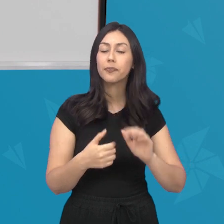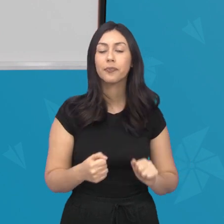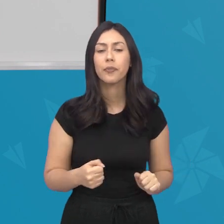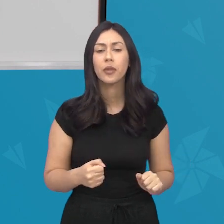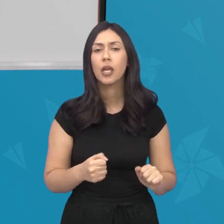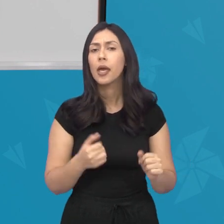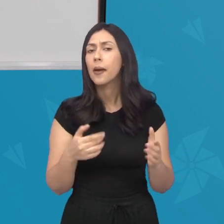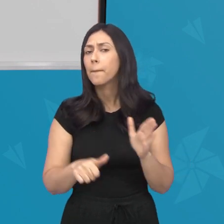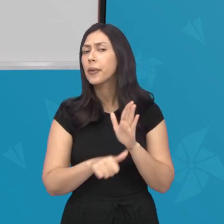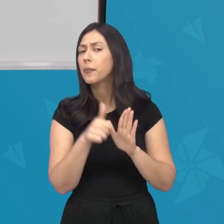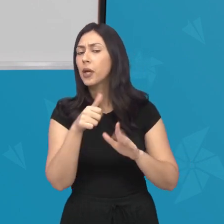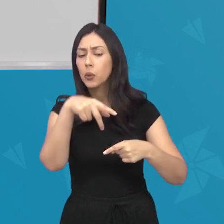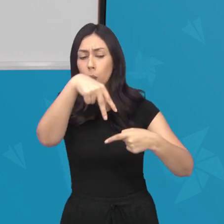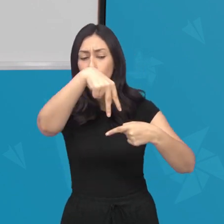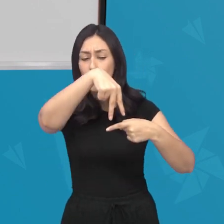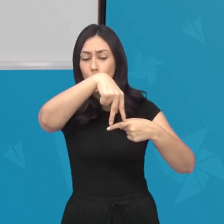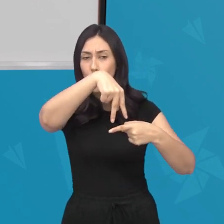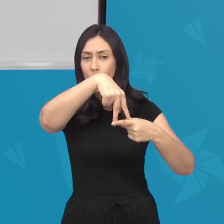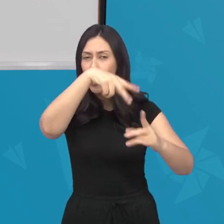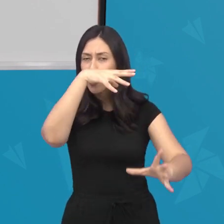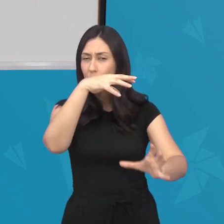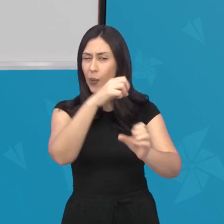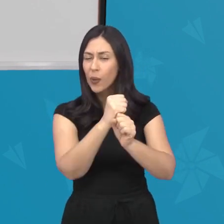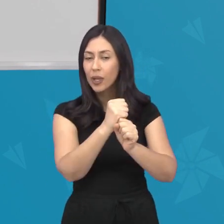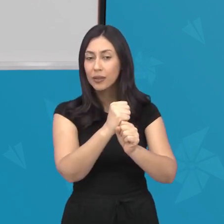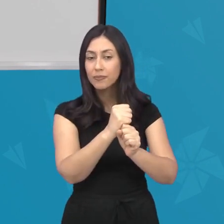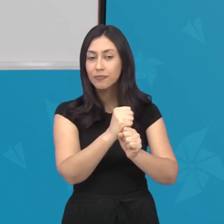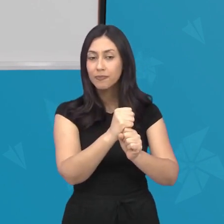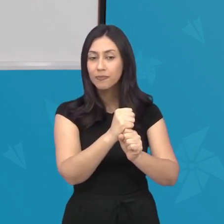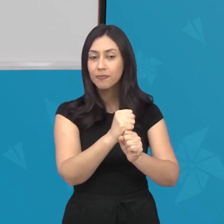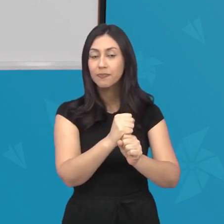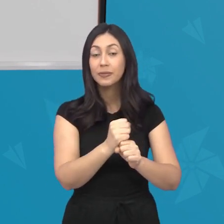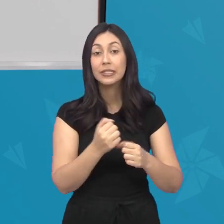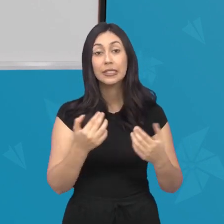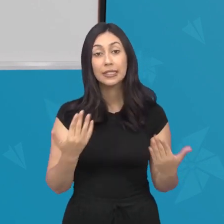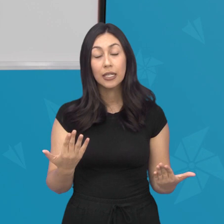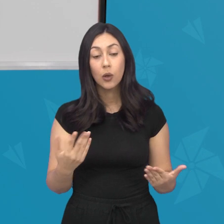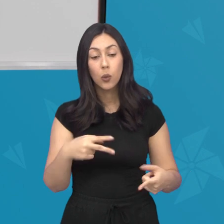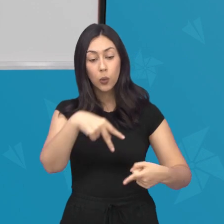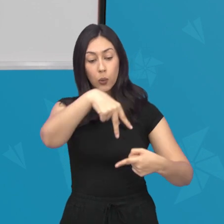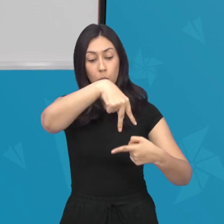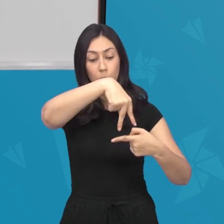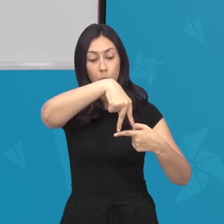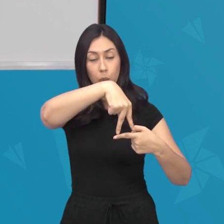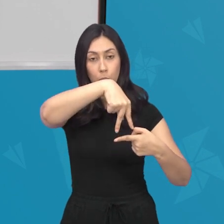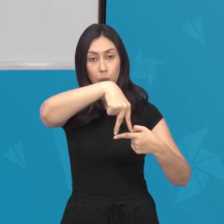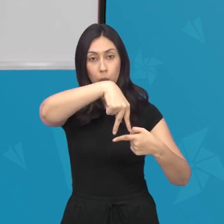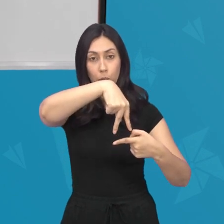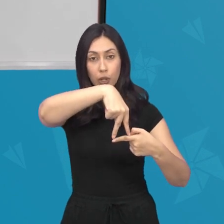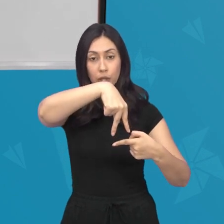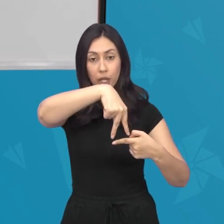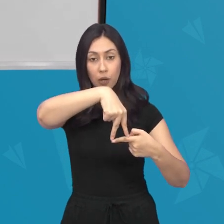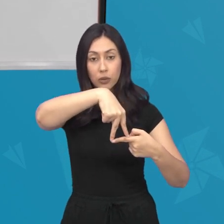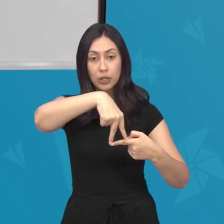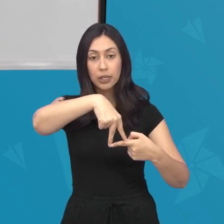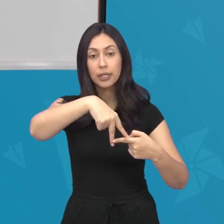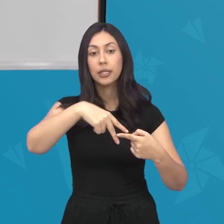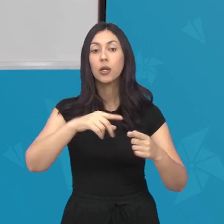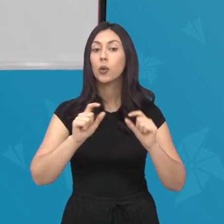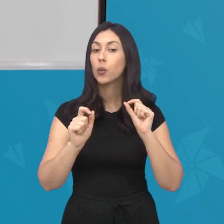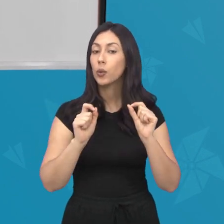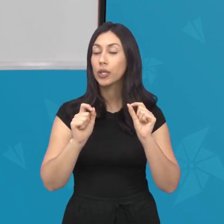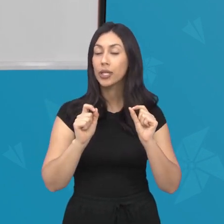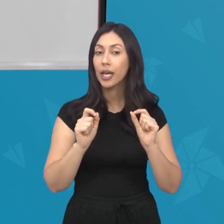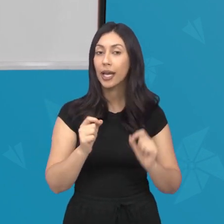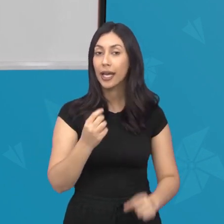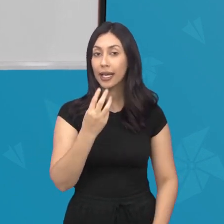Primeiro vamos calcular o delta. O delta é b ao quadrado,